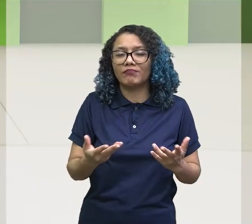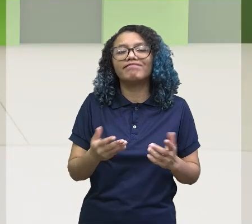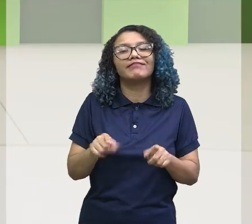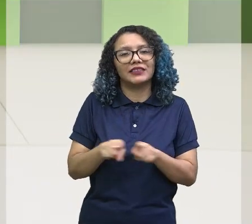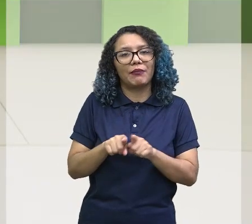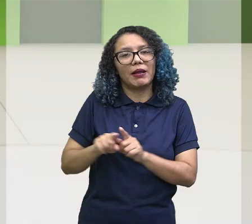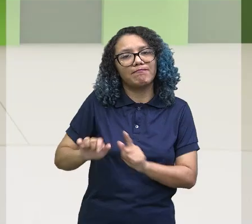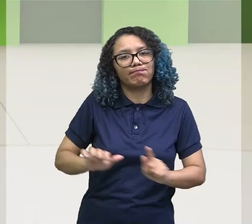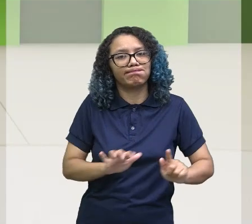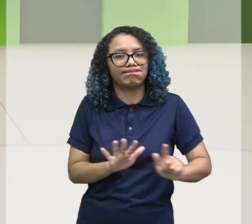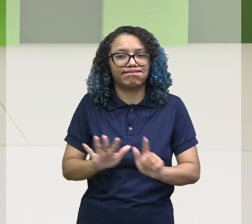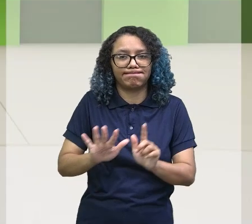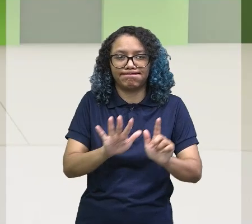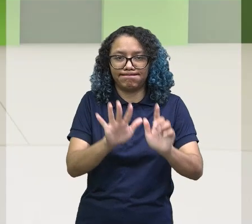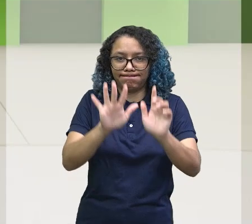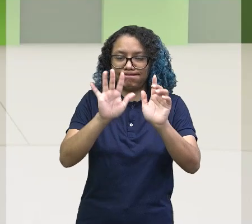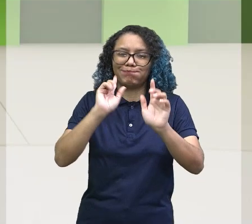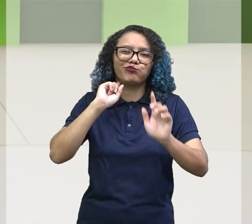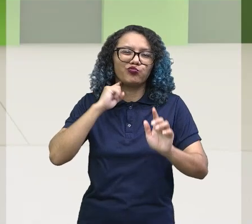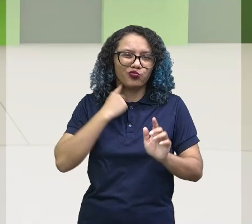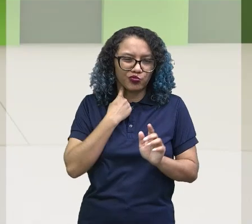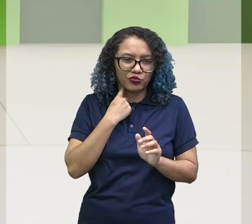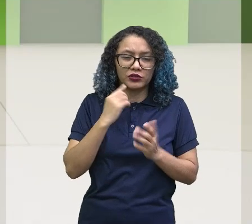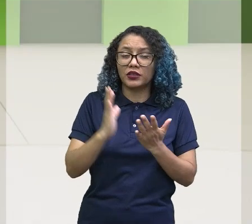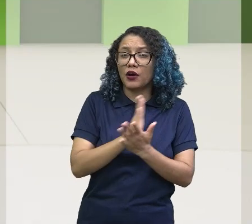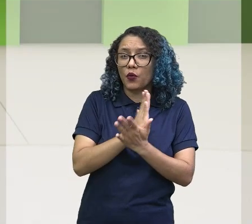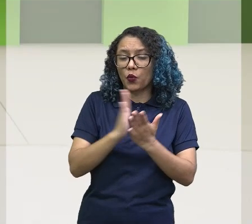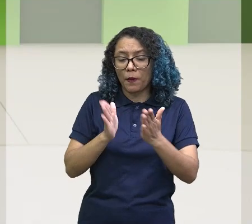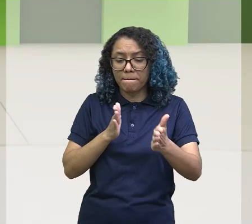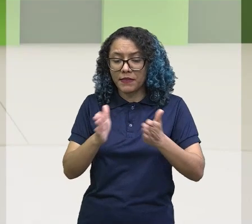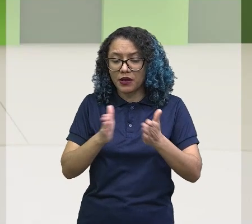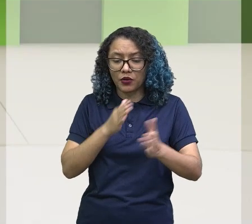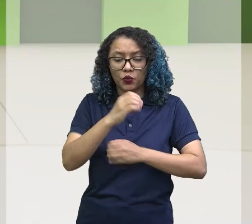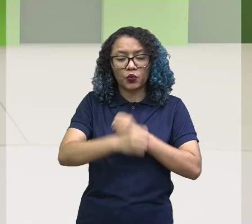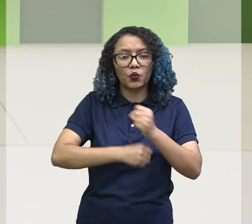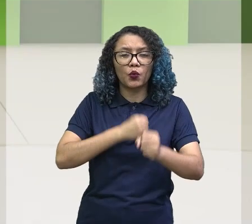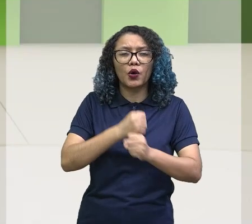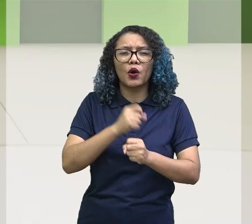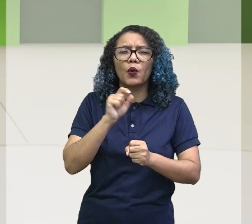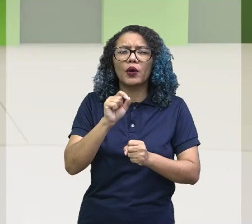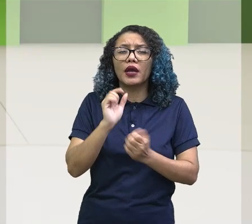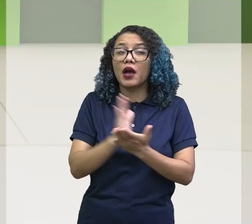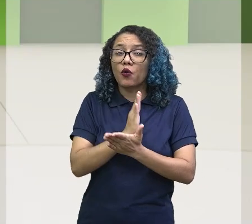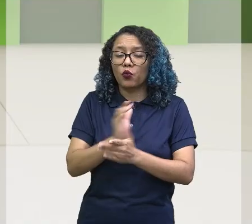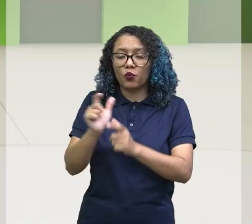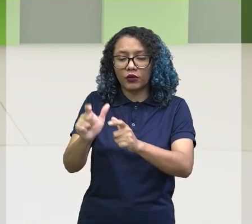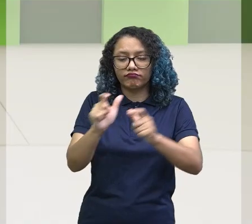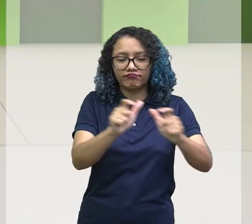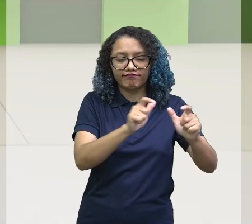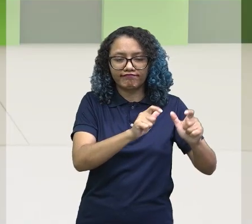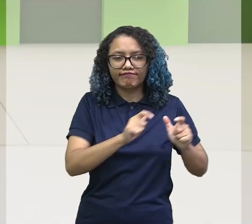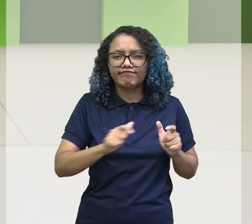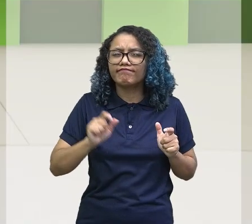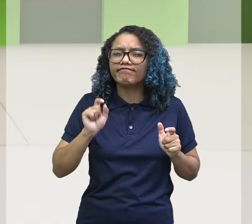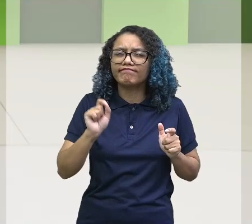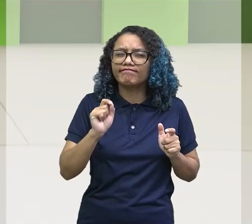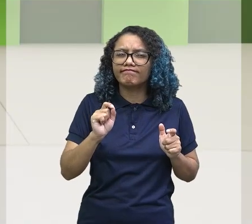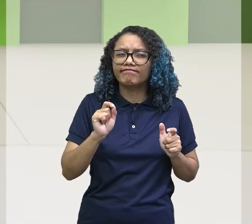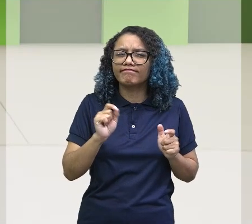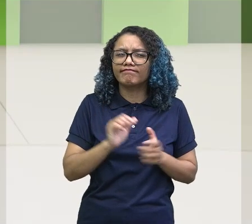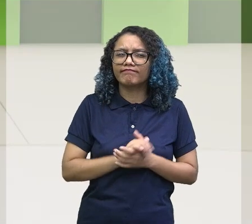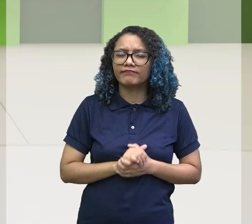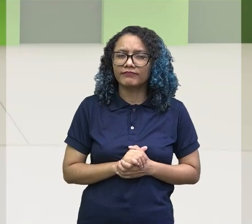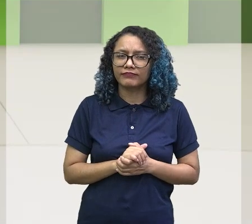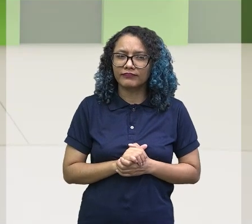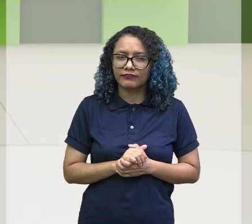gases poluentes ali. Como a gente sabe, existem algumas épocas do ano, né, que em algumas determinadas regiões a gente tem